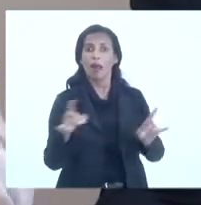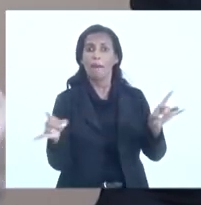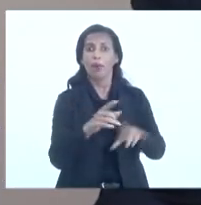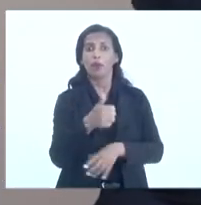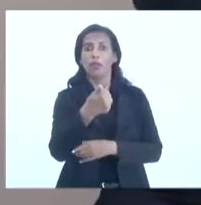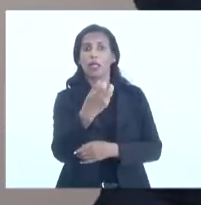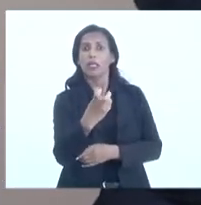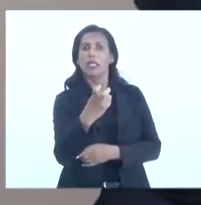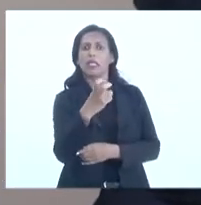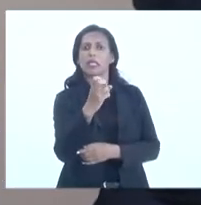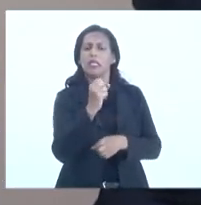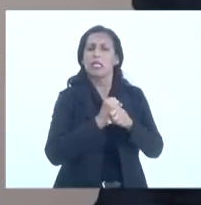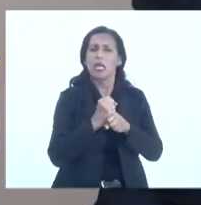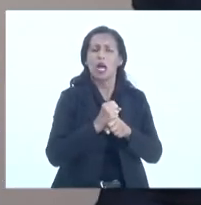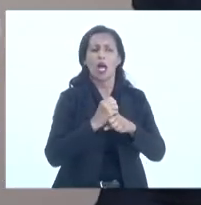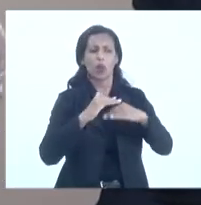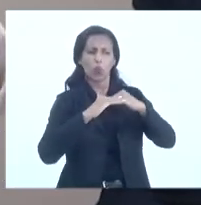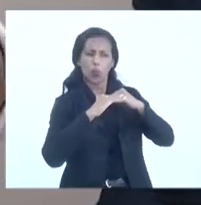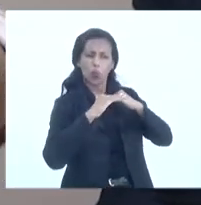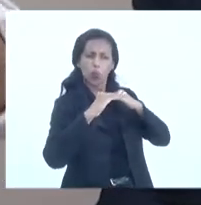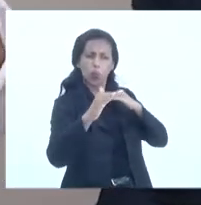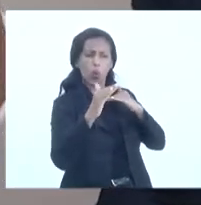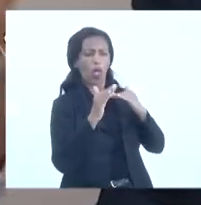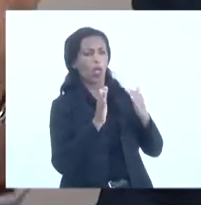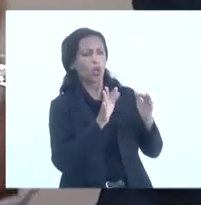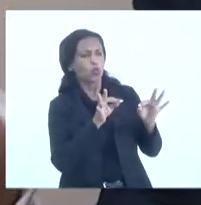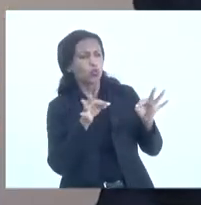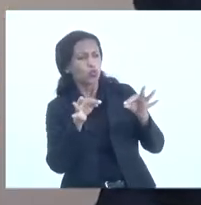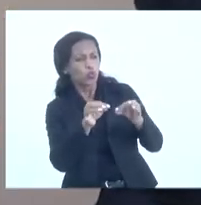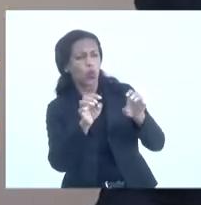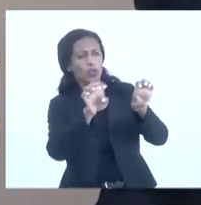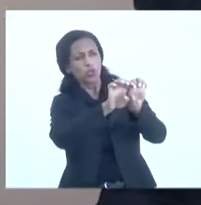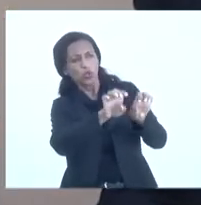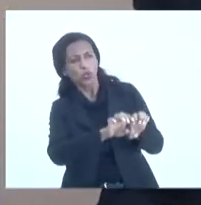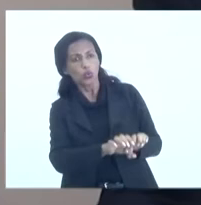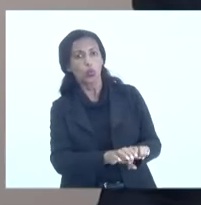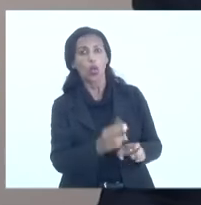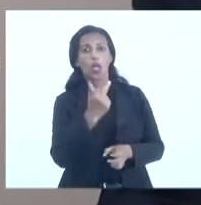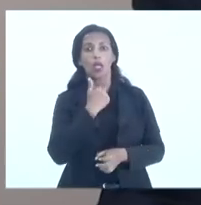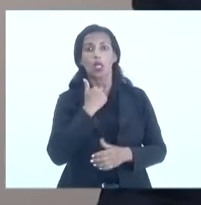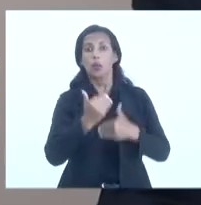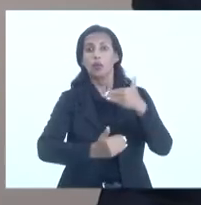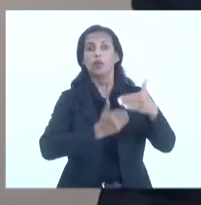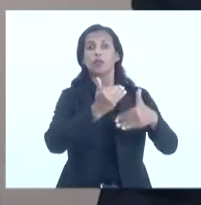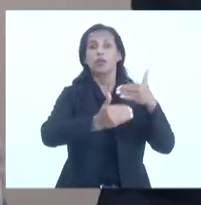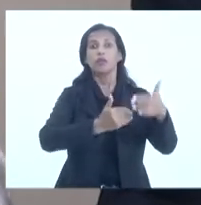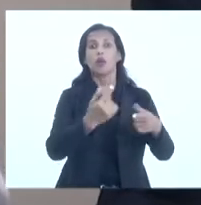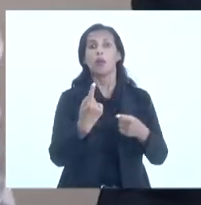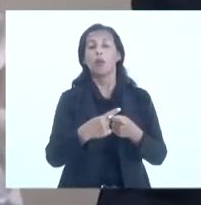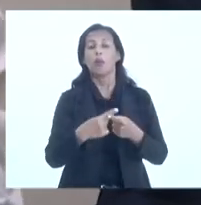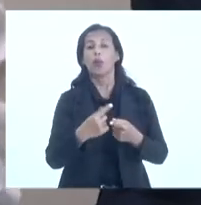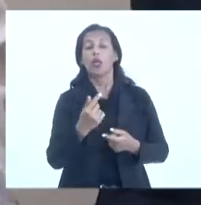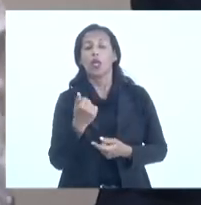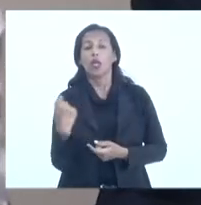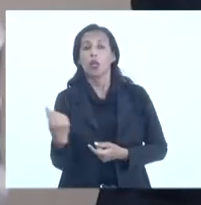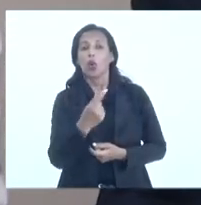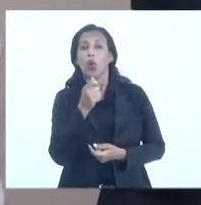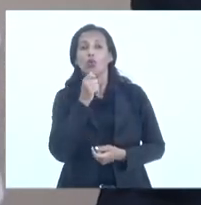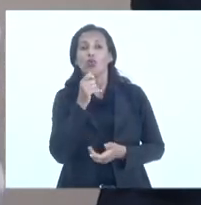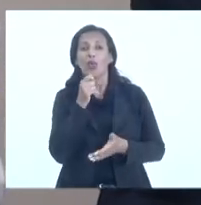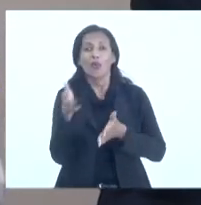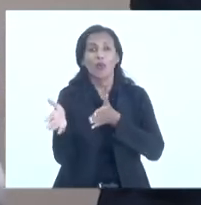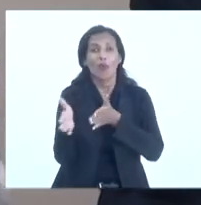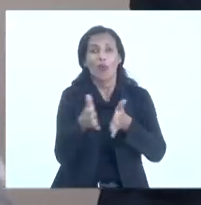anos, asfaltada, com posteamento, com toda a infraestrutura, que não pode ser desenvolvida porque nós não temos o